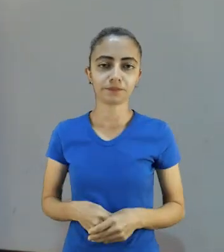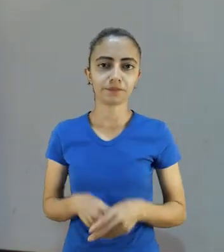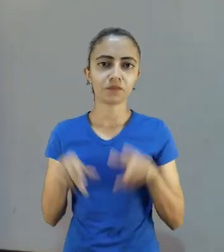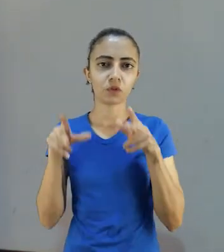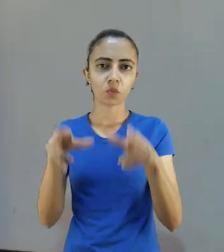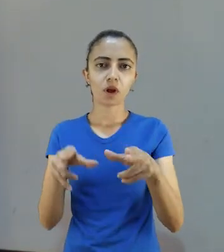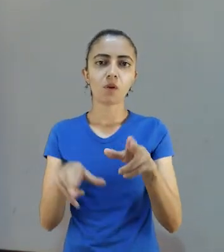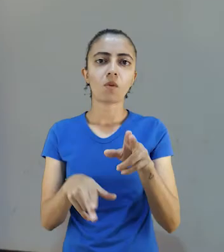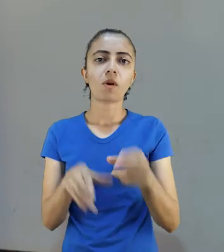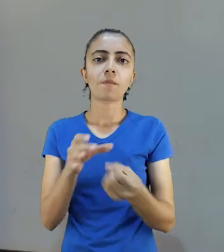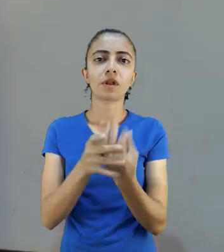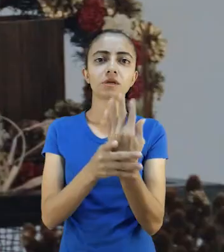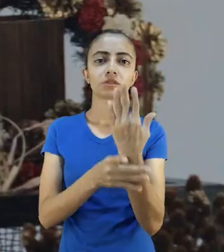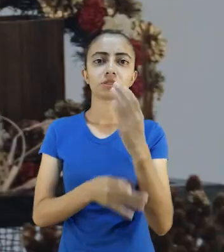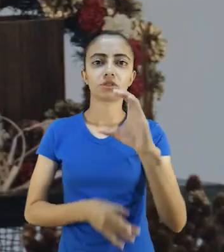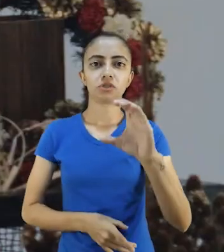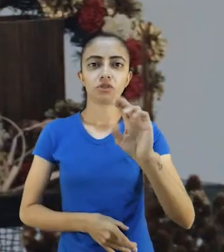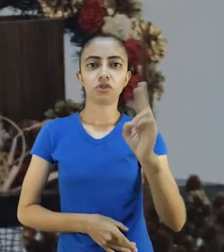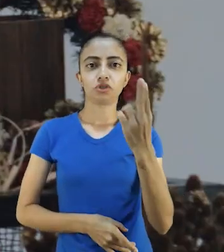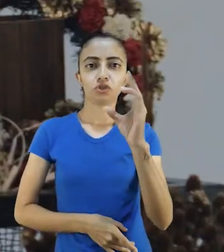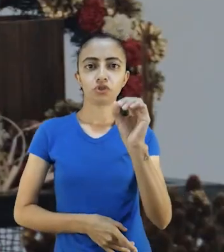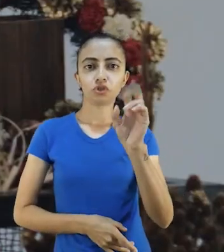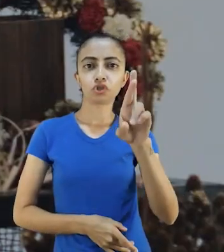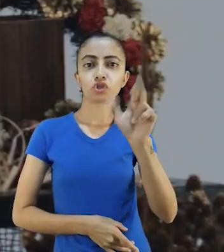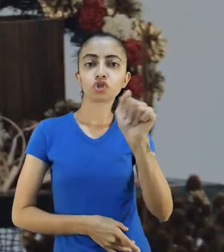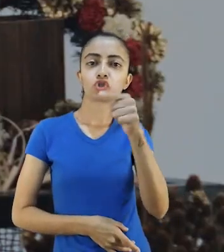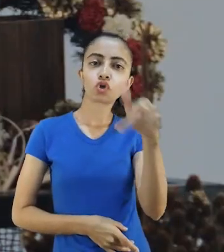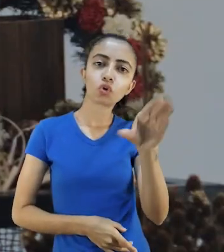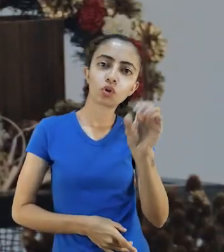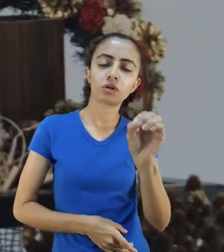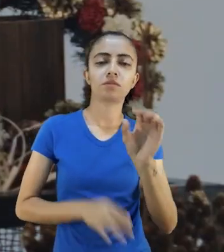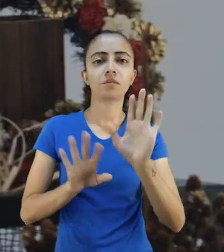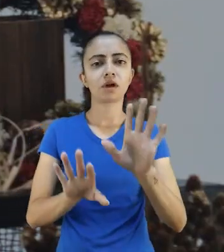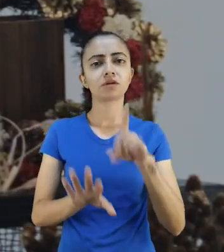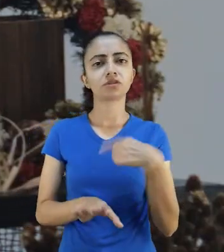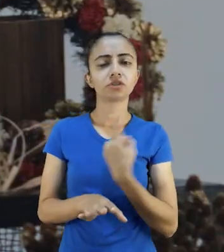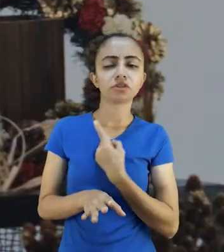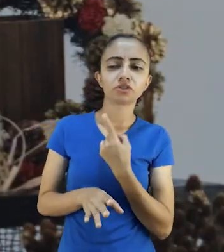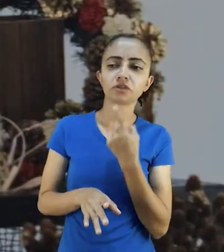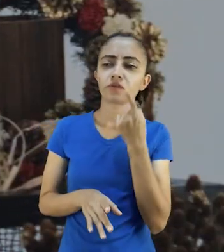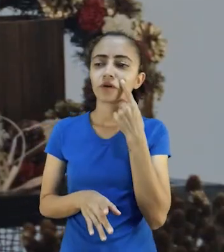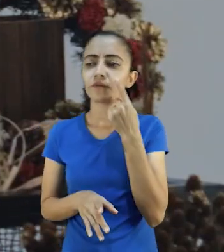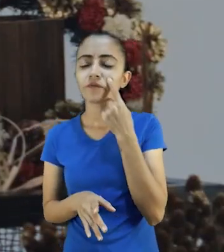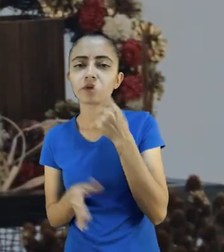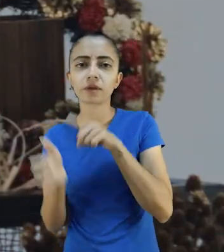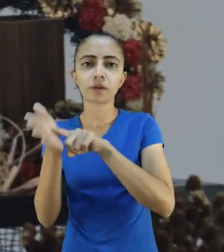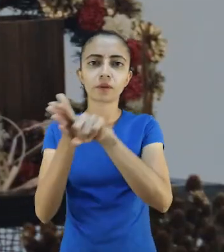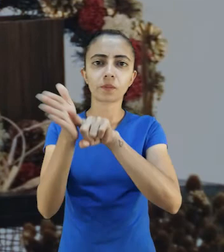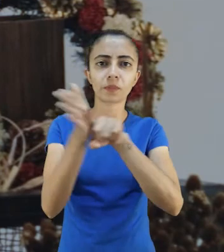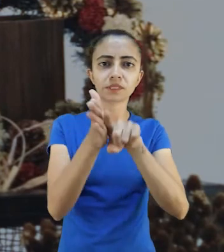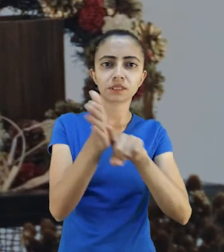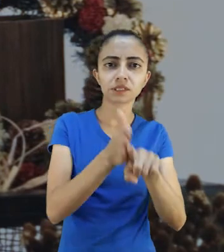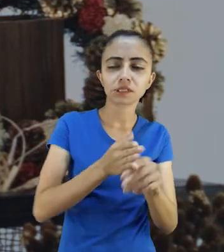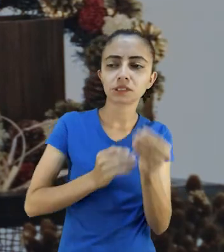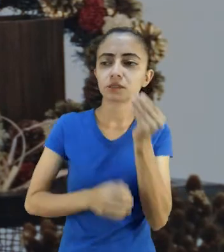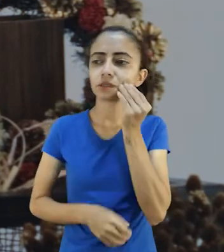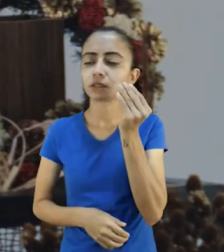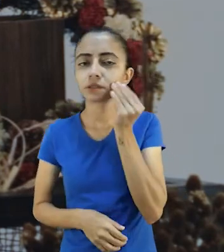Só de 4 em 4 anos. Mas aí a gente vai olhando, pesquisando no mato, a gente testa, faz muito